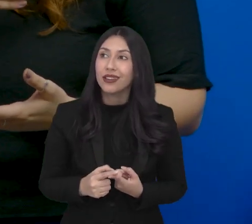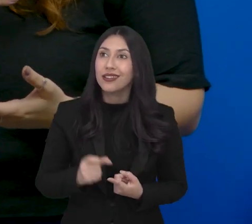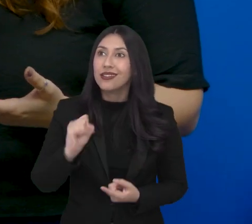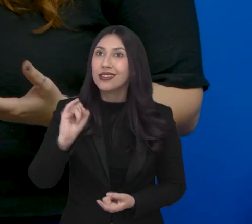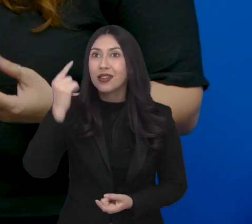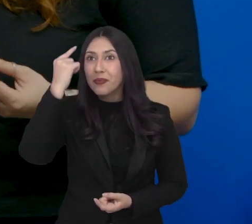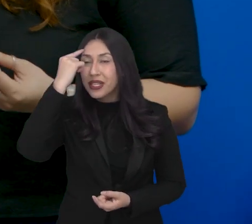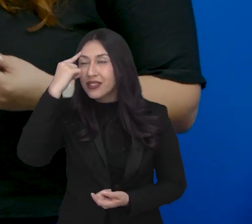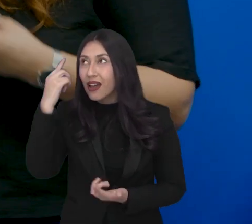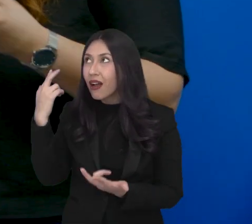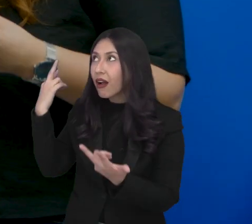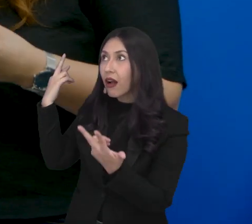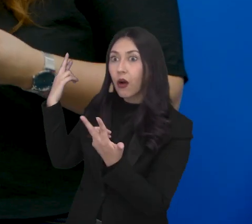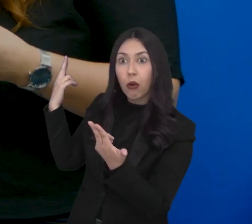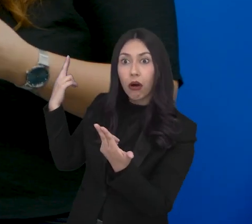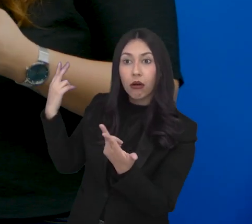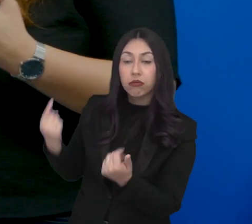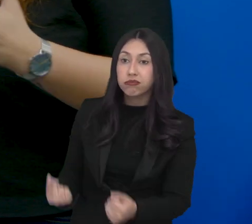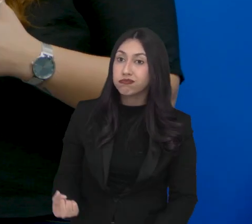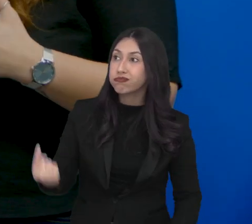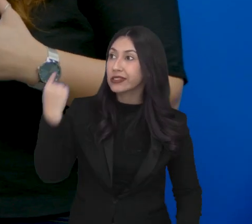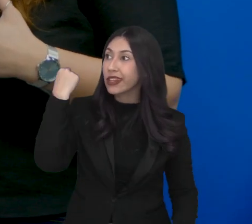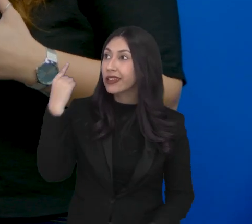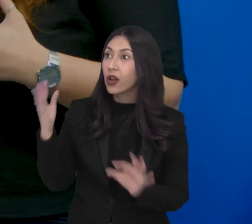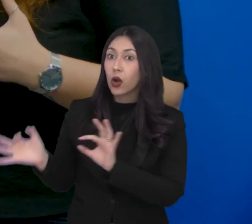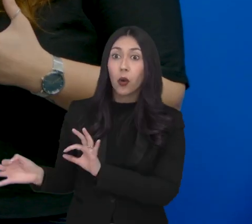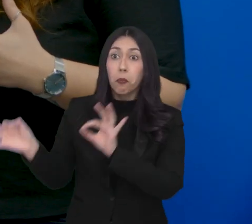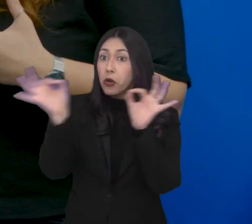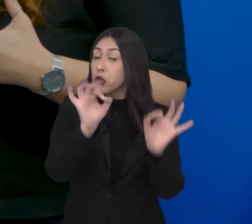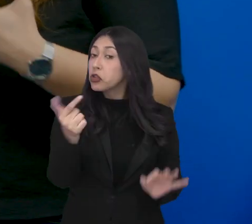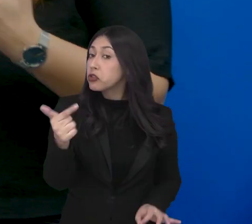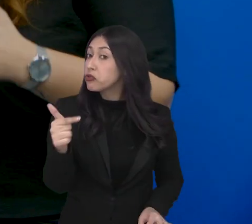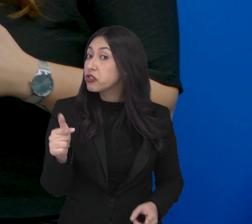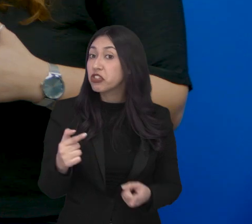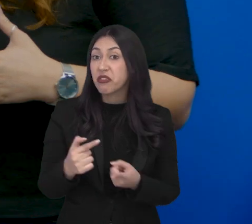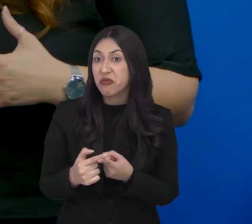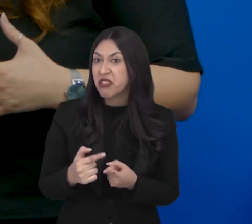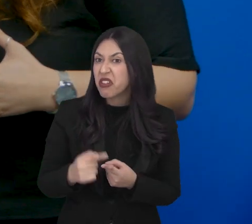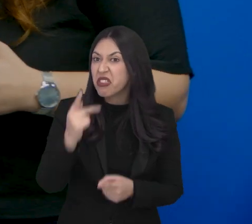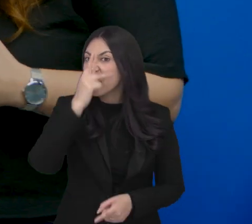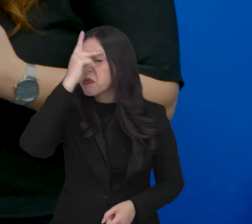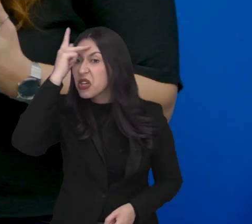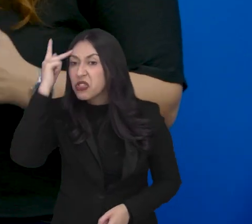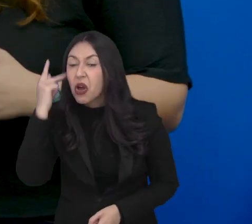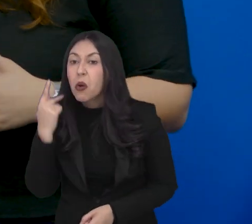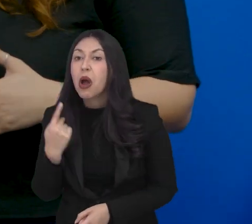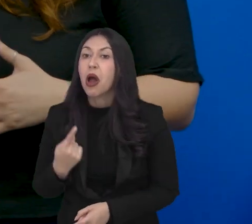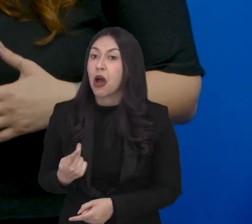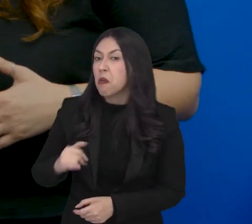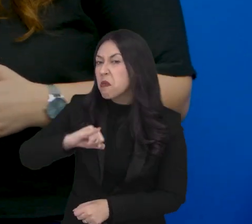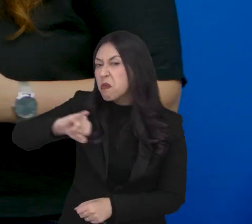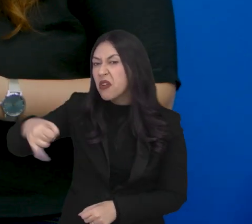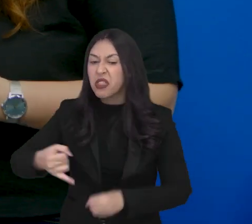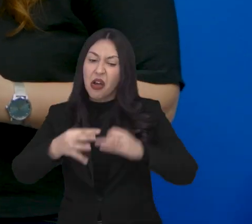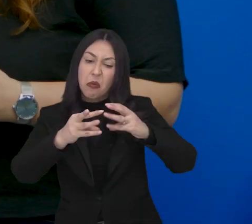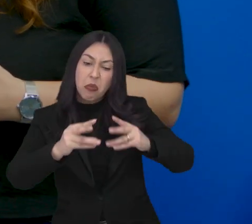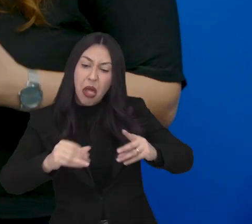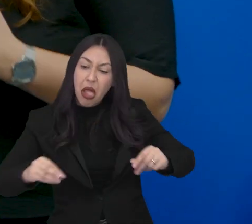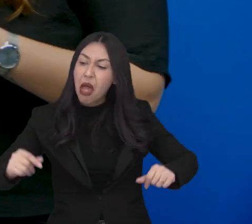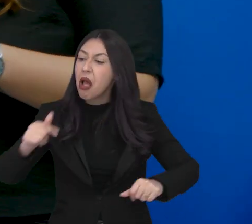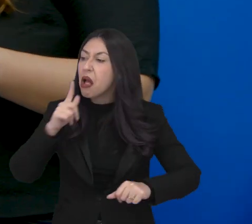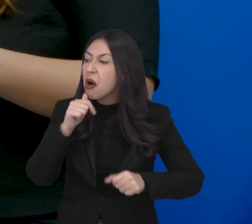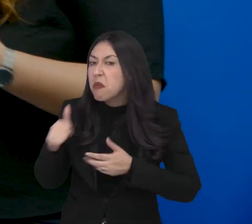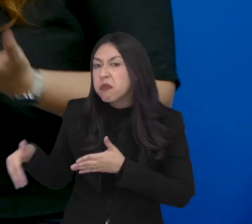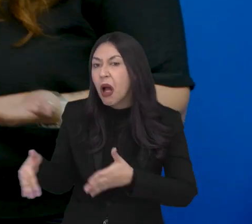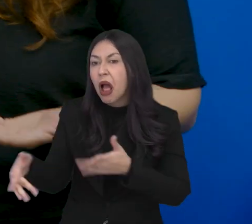era antes, a gente não tinha esse acompanhamento porque o garimpo avançou muito, o desmatamento avançou muito, então hoje a